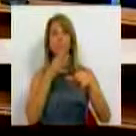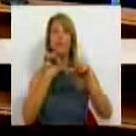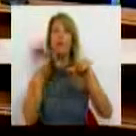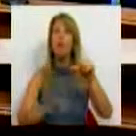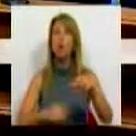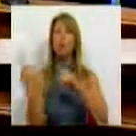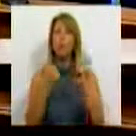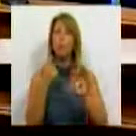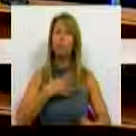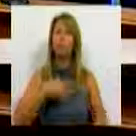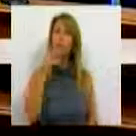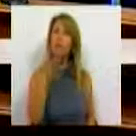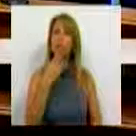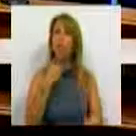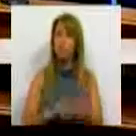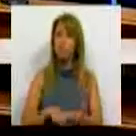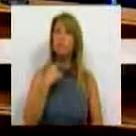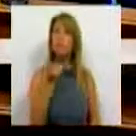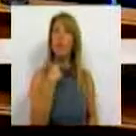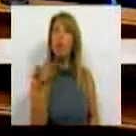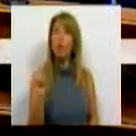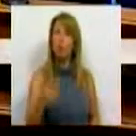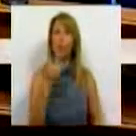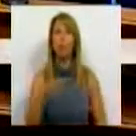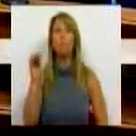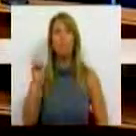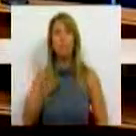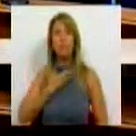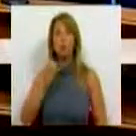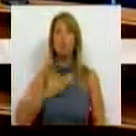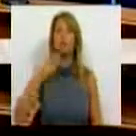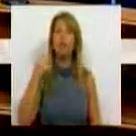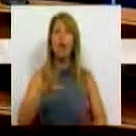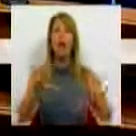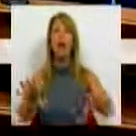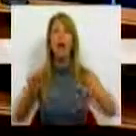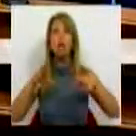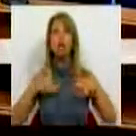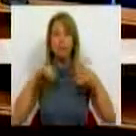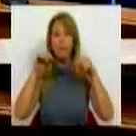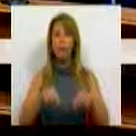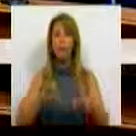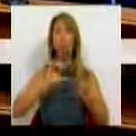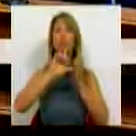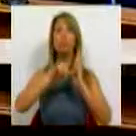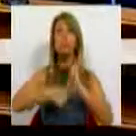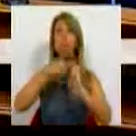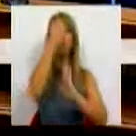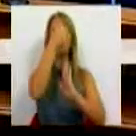dizer que, de facto, e repito, o PSD e o CDS assumem este projeto de